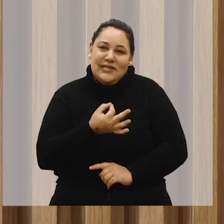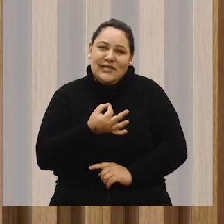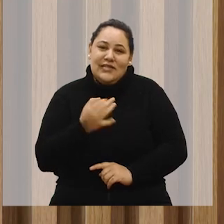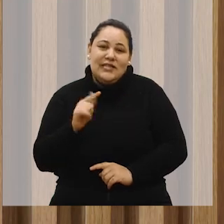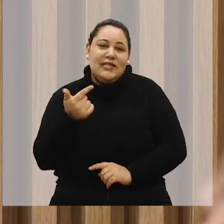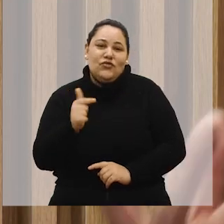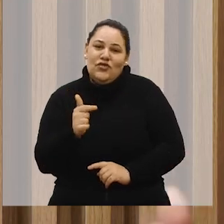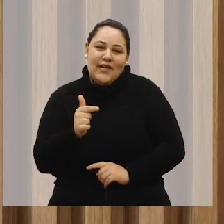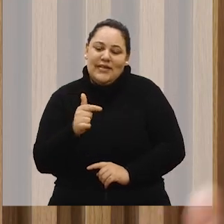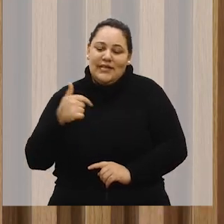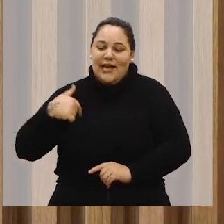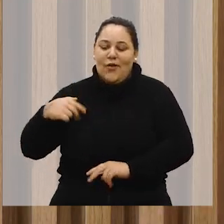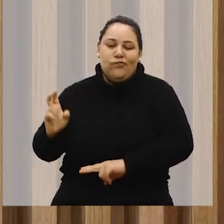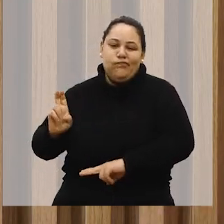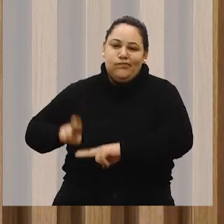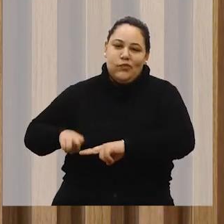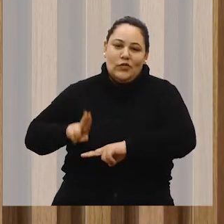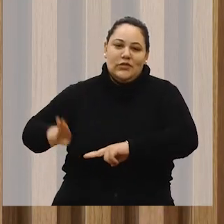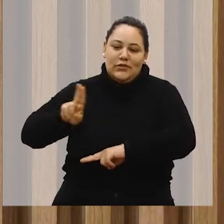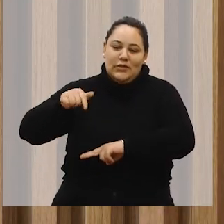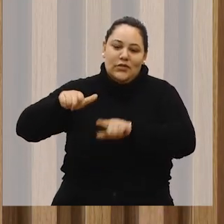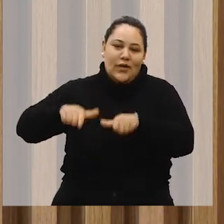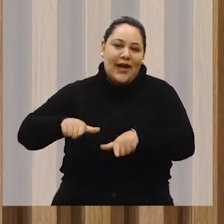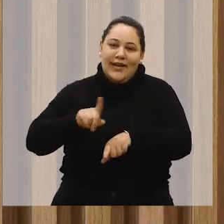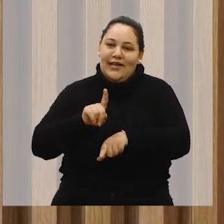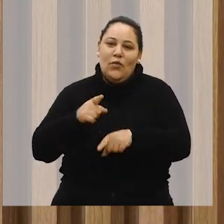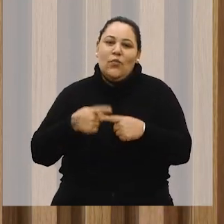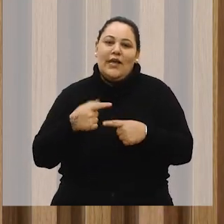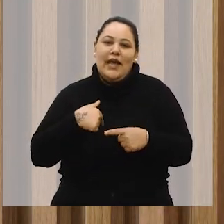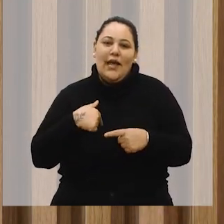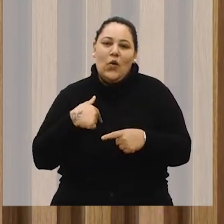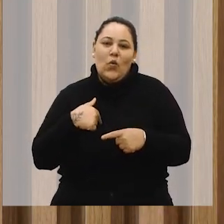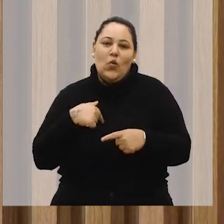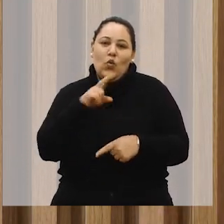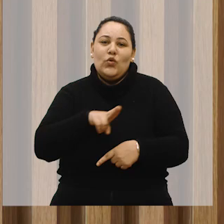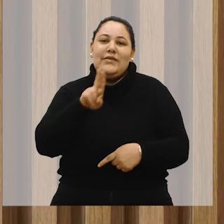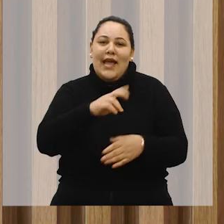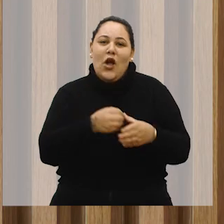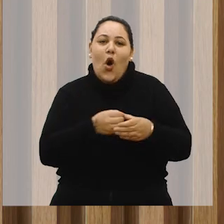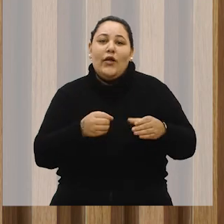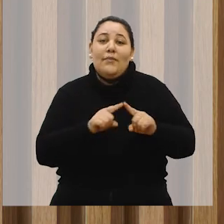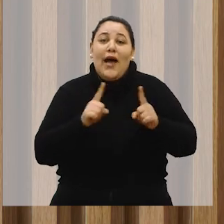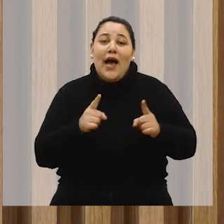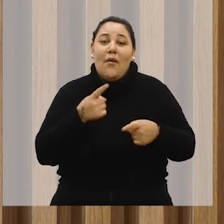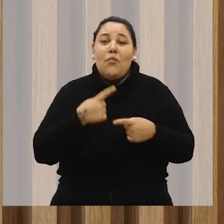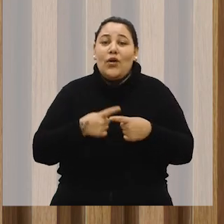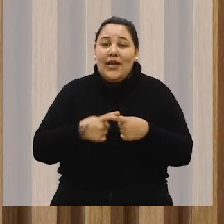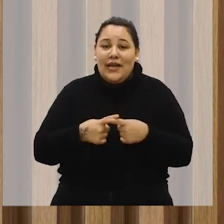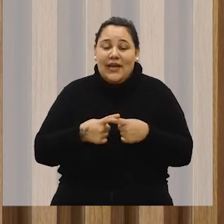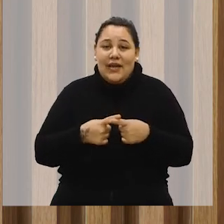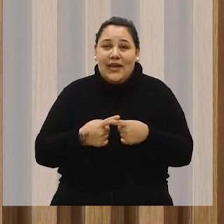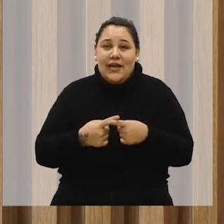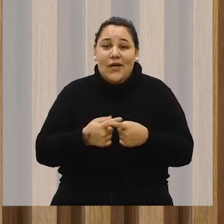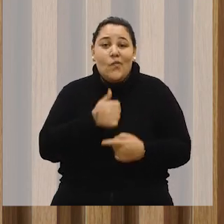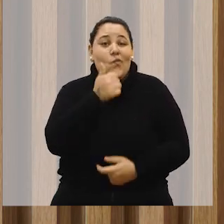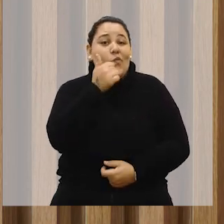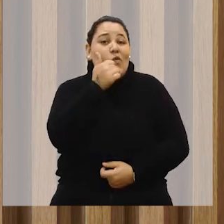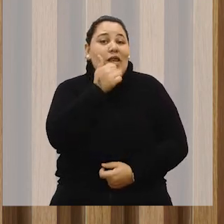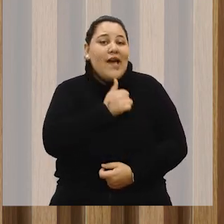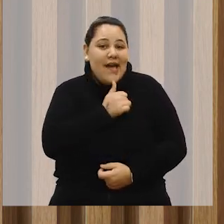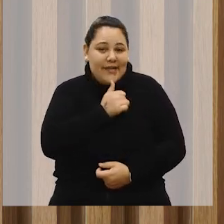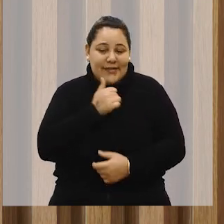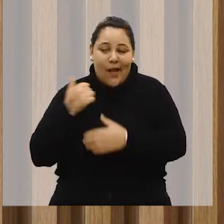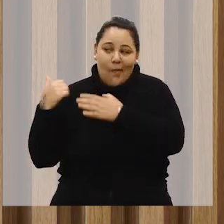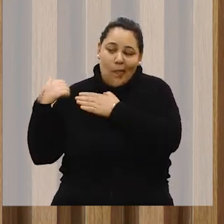sentada aqui. E não porque eu faço parte de cotas, mas porque são mulheres que desde